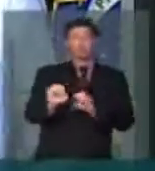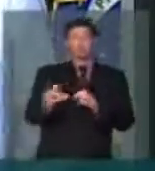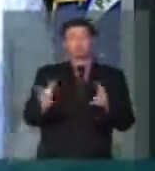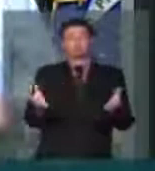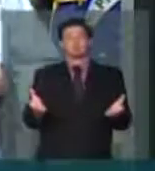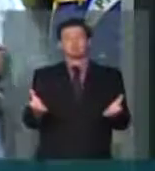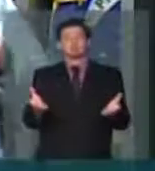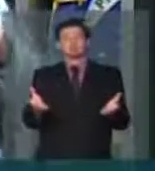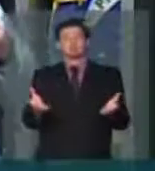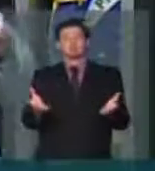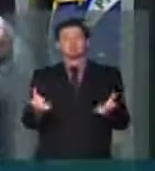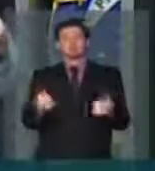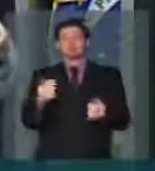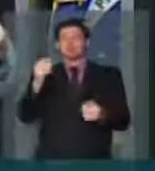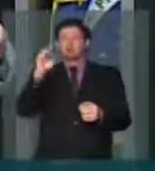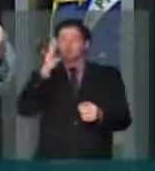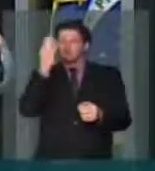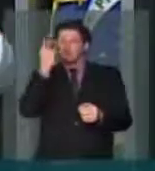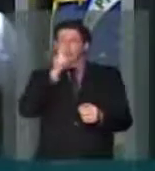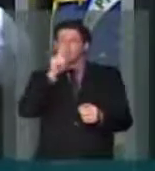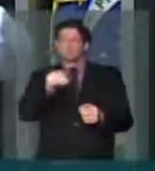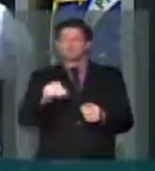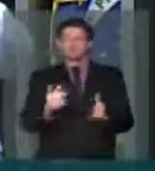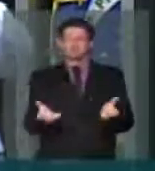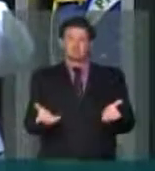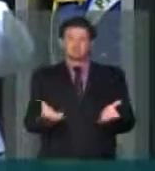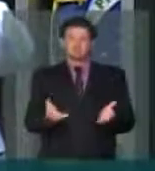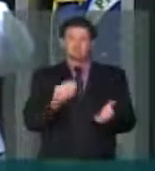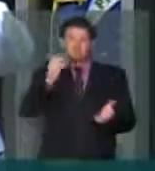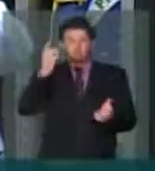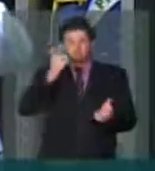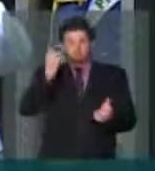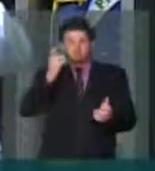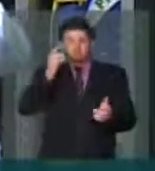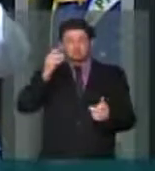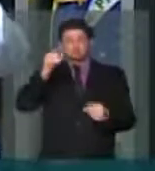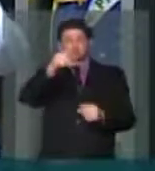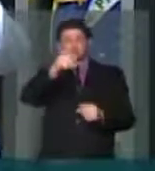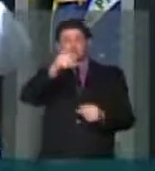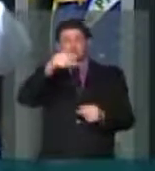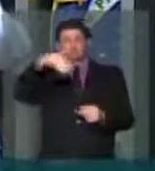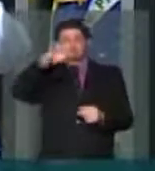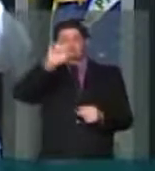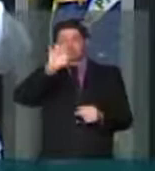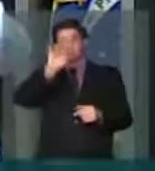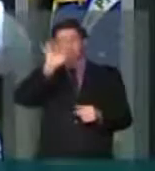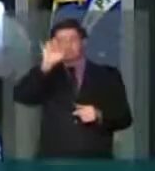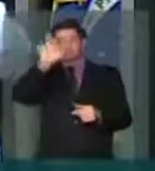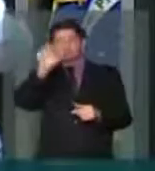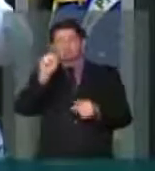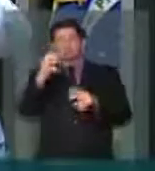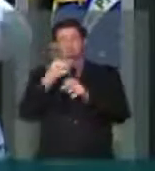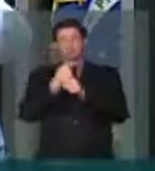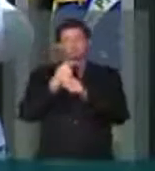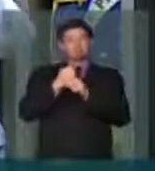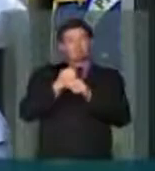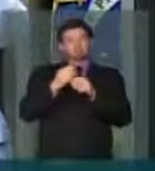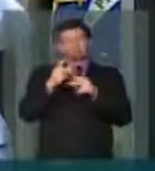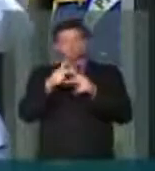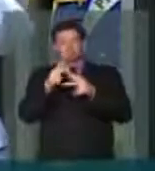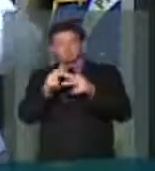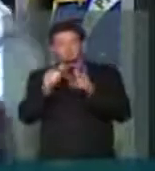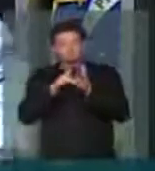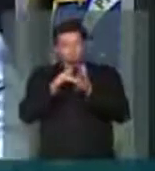educação? É uma hipocrisia. Outro dia o deputado Miro Teixeira fez uma simulação,